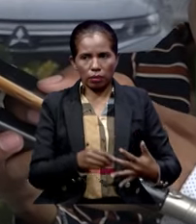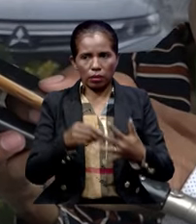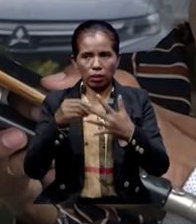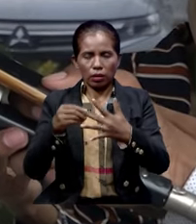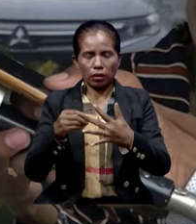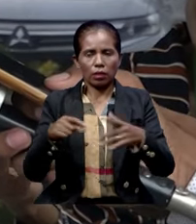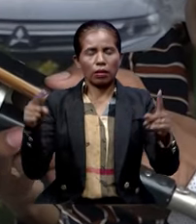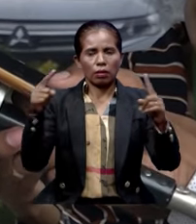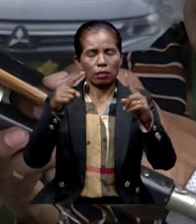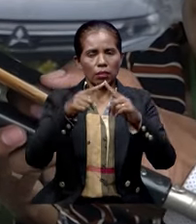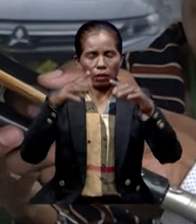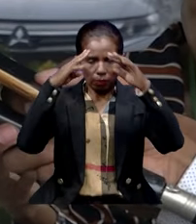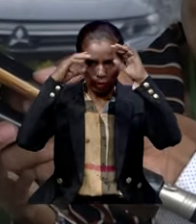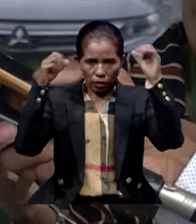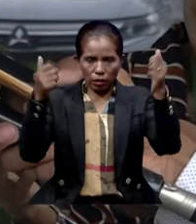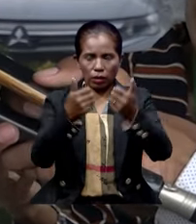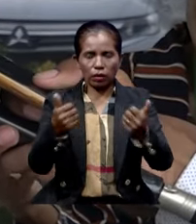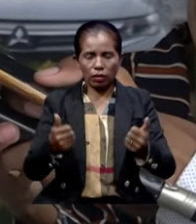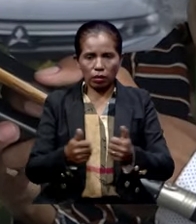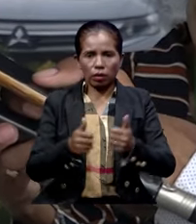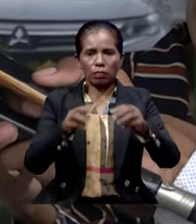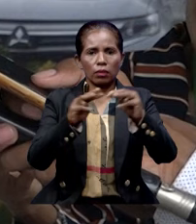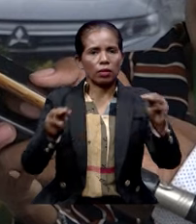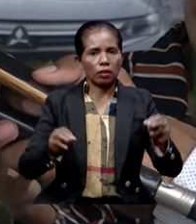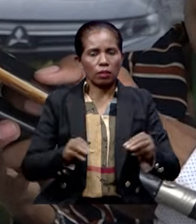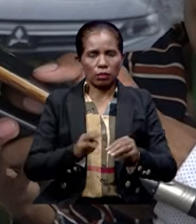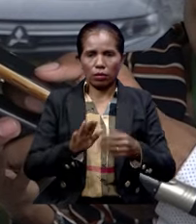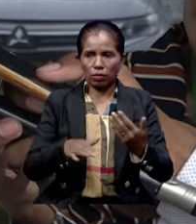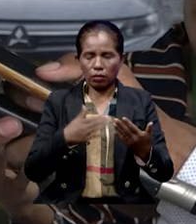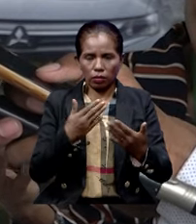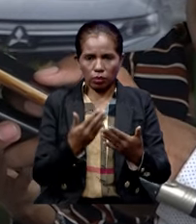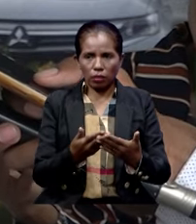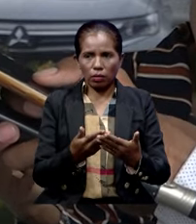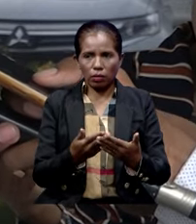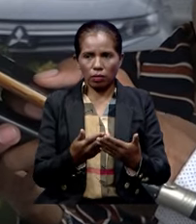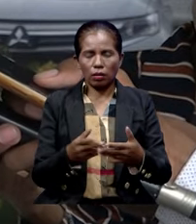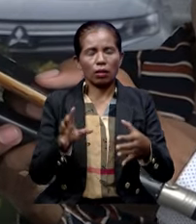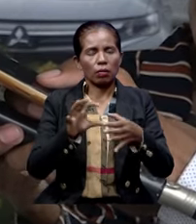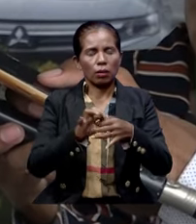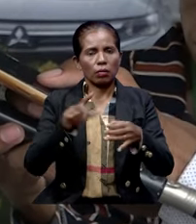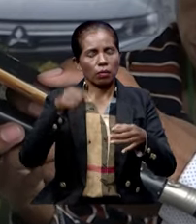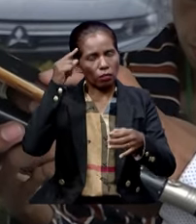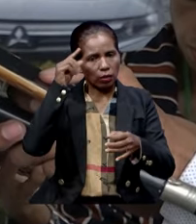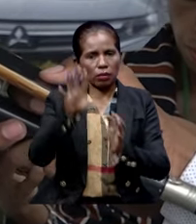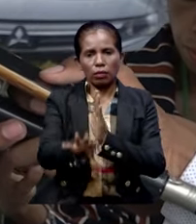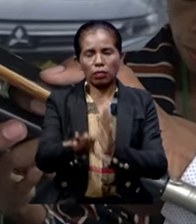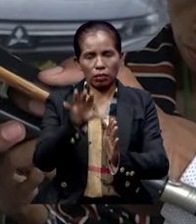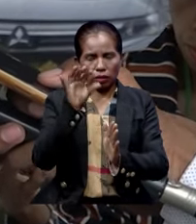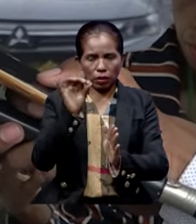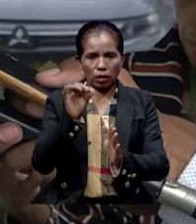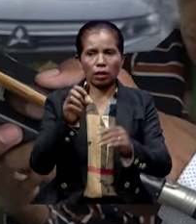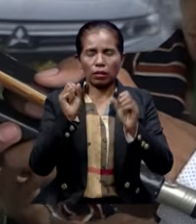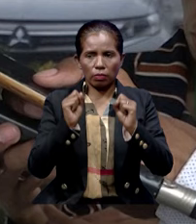ba presidente e autoridade dos municípios sire né membro do governo tutela